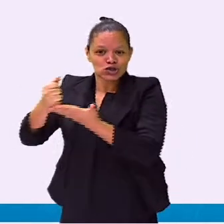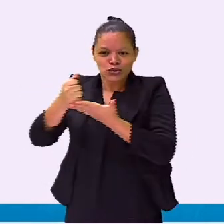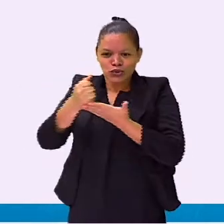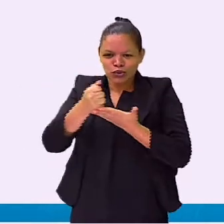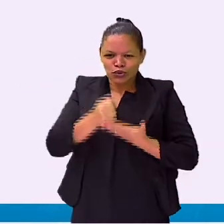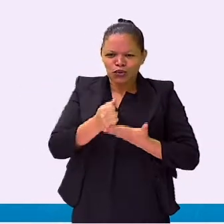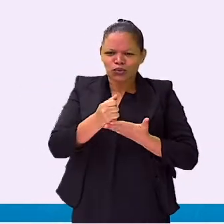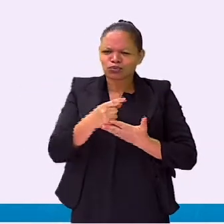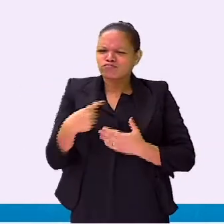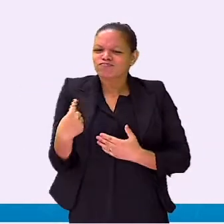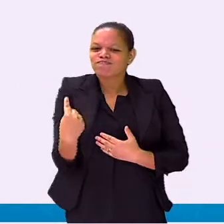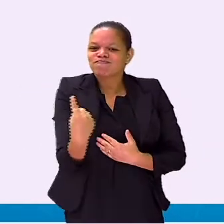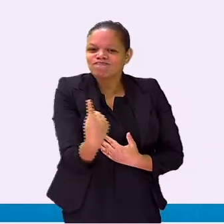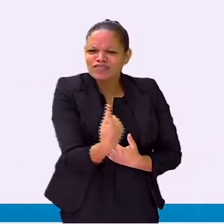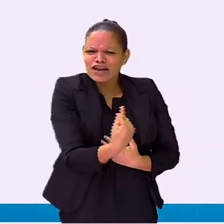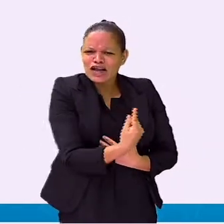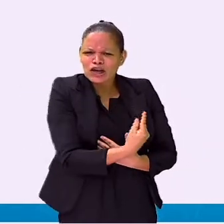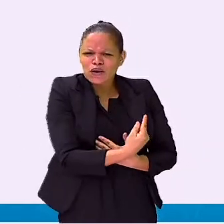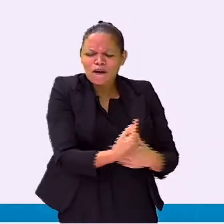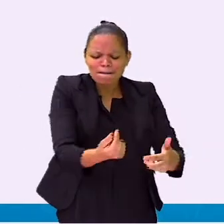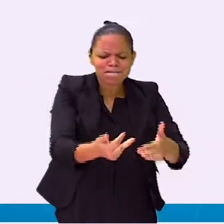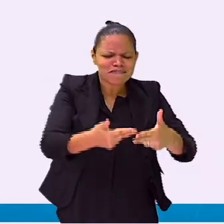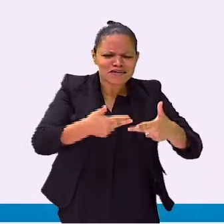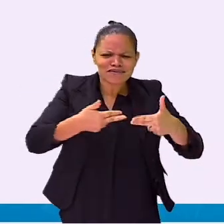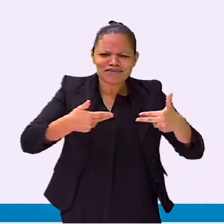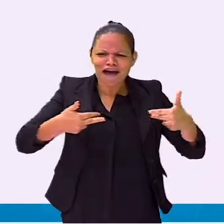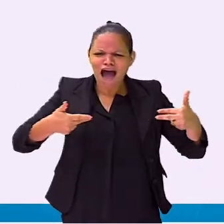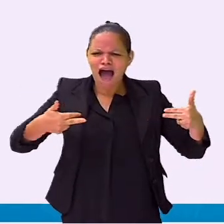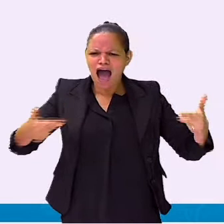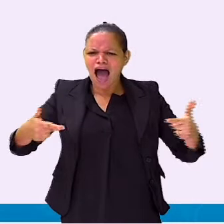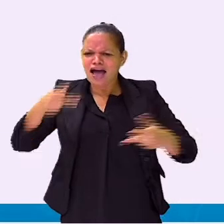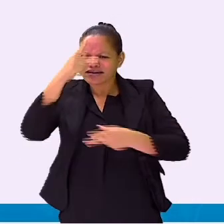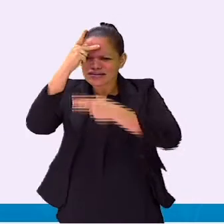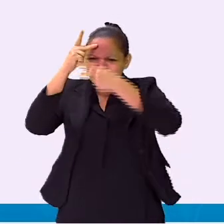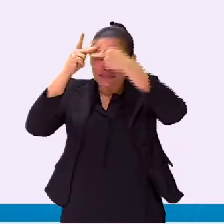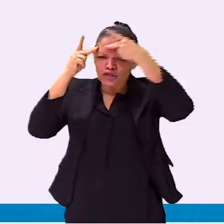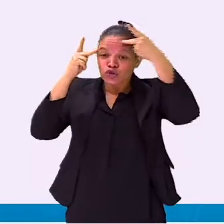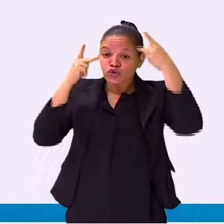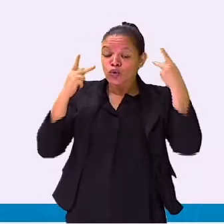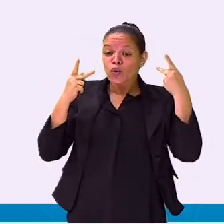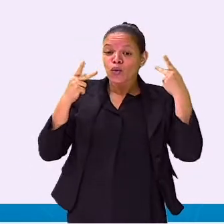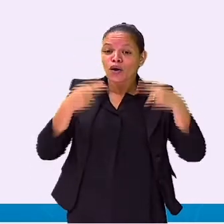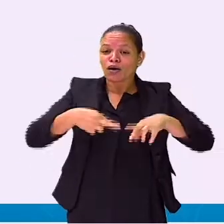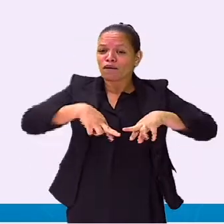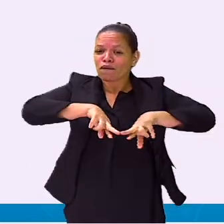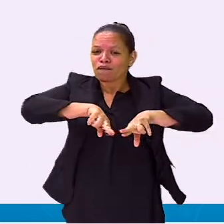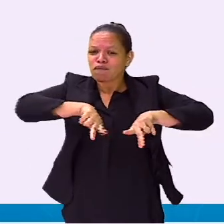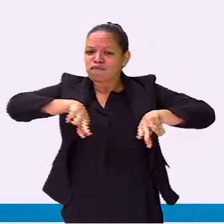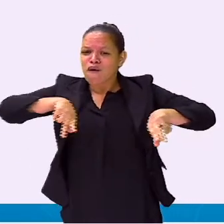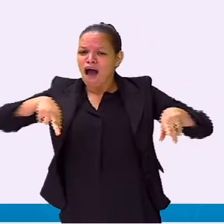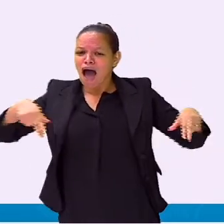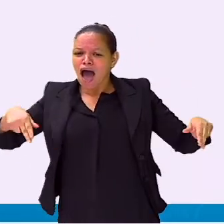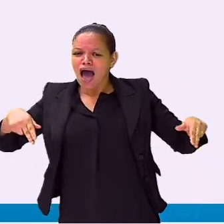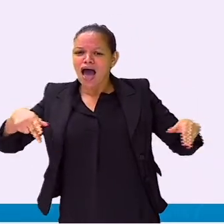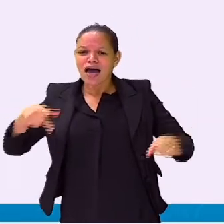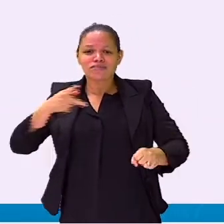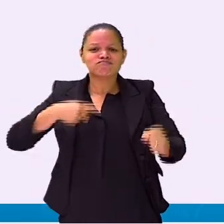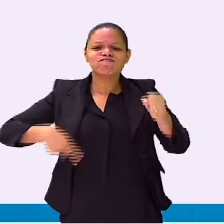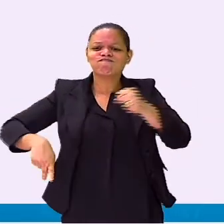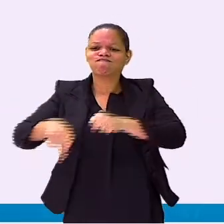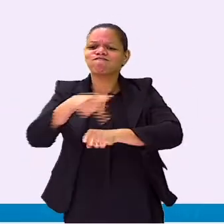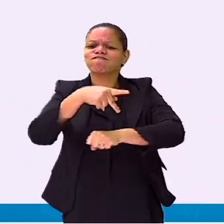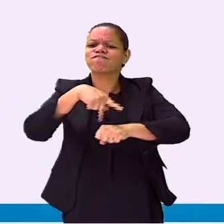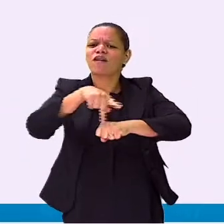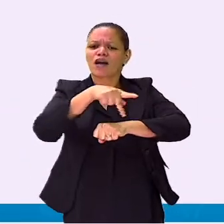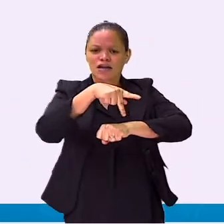Por isso que nessa época que nós citamos, no século XVII e o século posterior, os portugueses